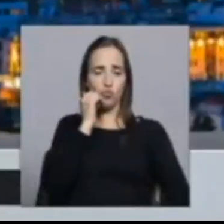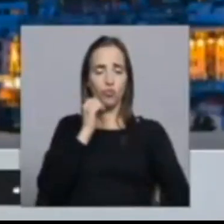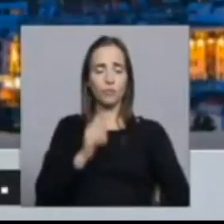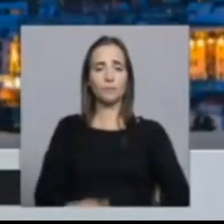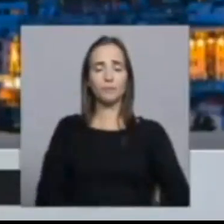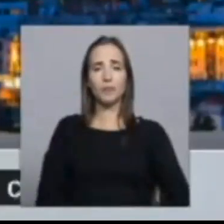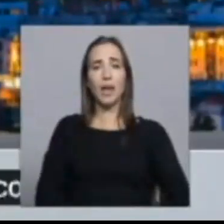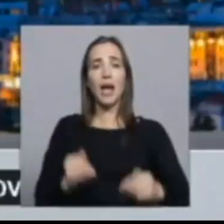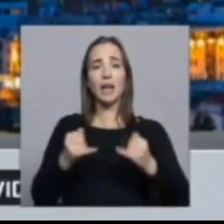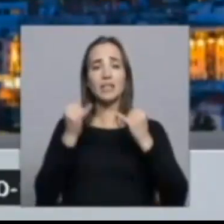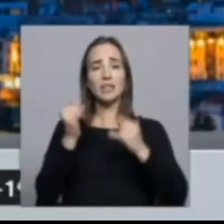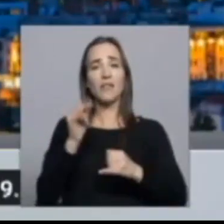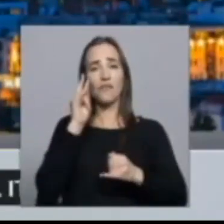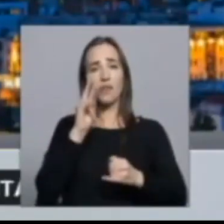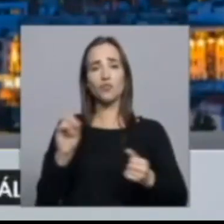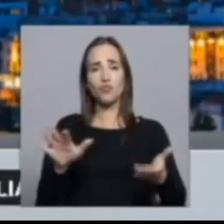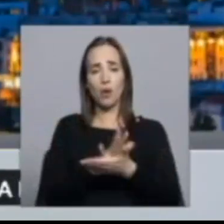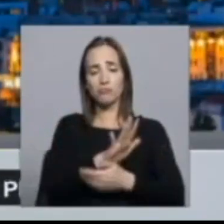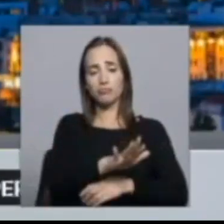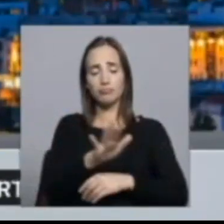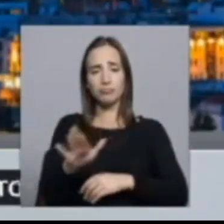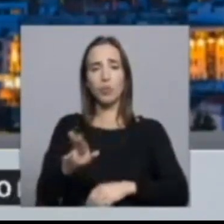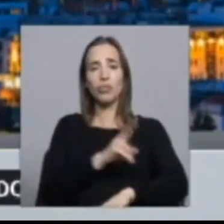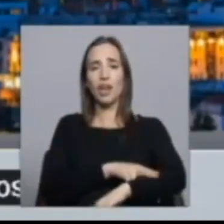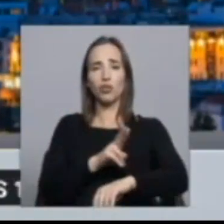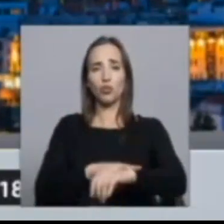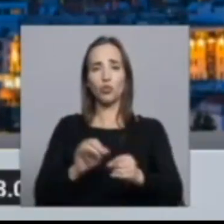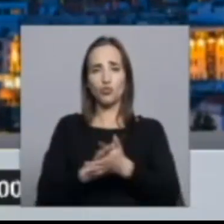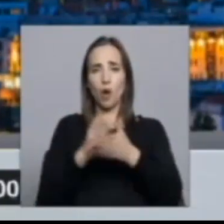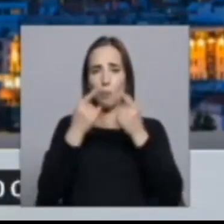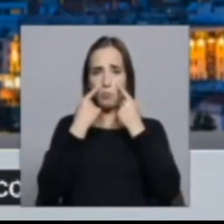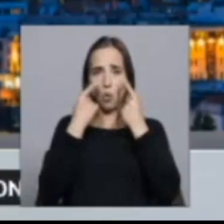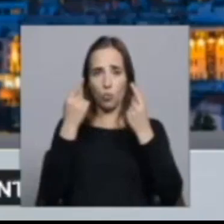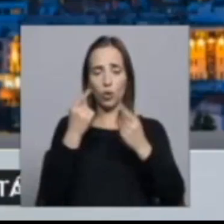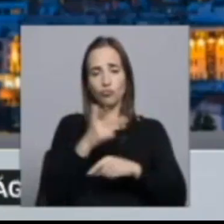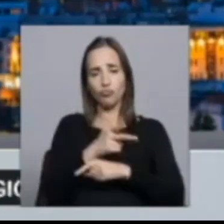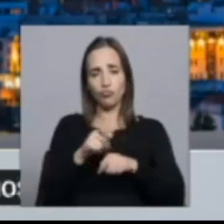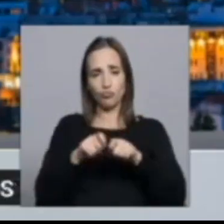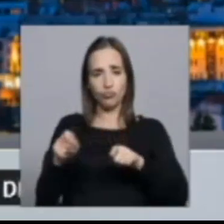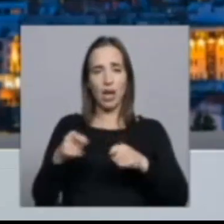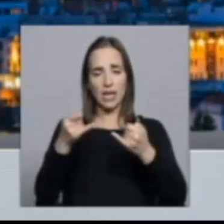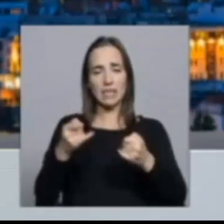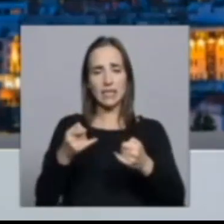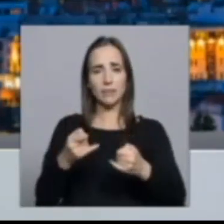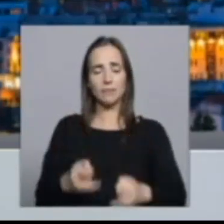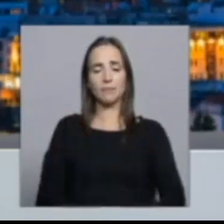A seguir, não perca a revista de imprensa comentada pelo diretor do Jornal Público, Manuel Carvalho. Mantenha-se connosco. Até já.